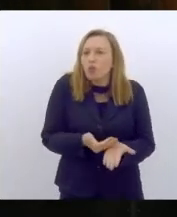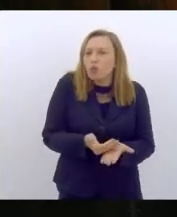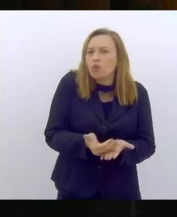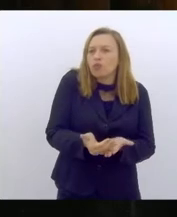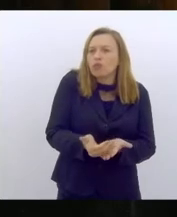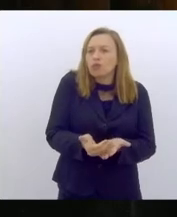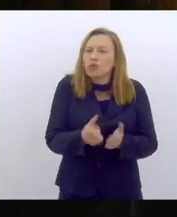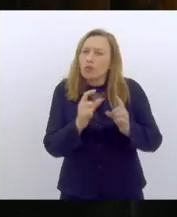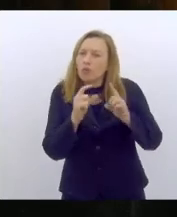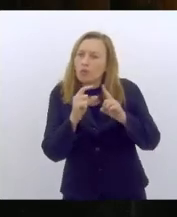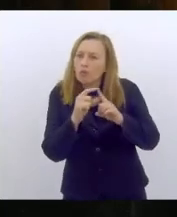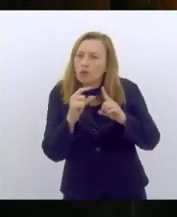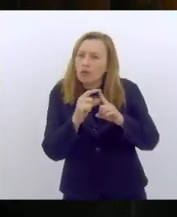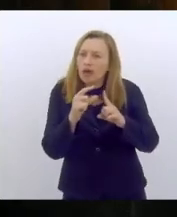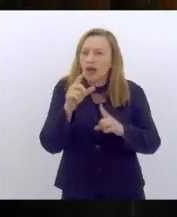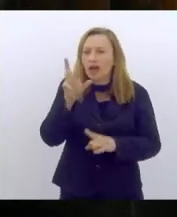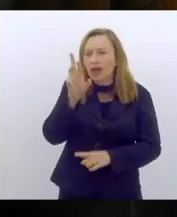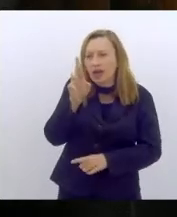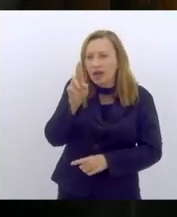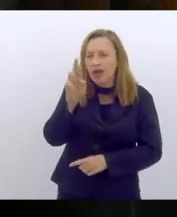a palavra República